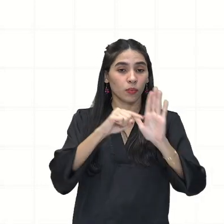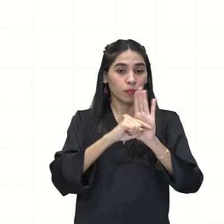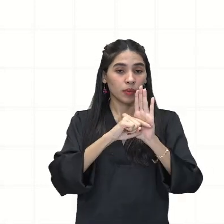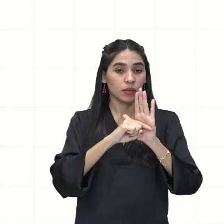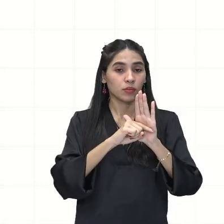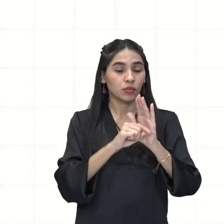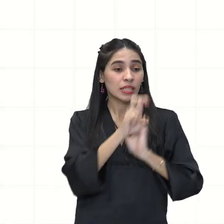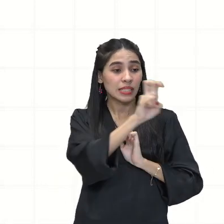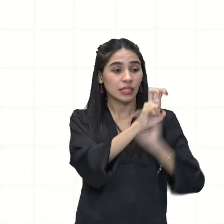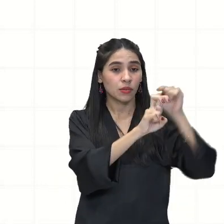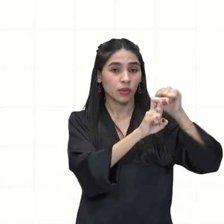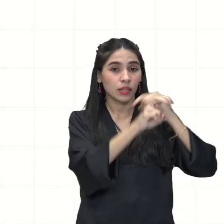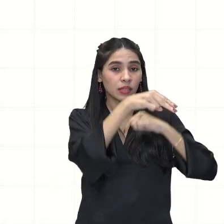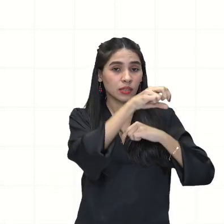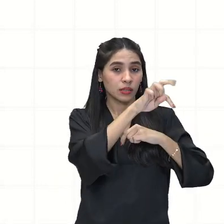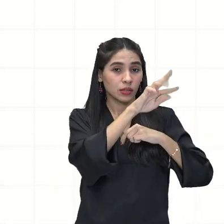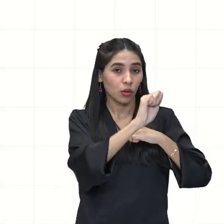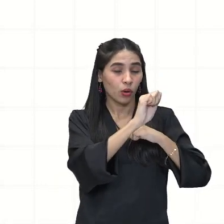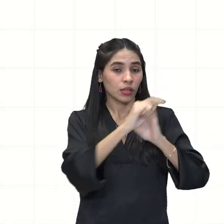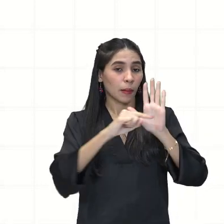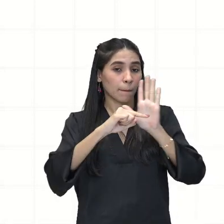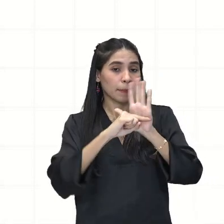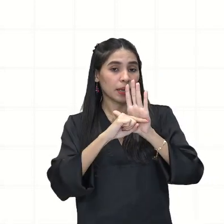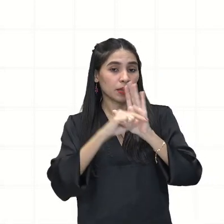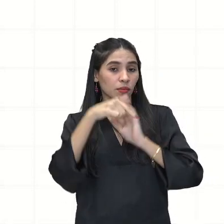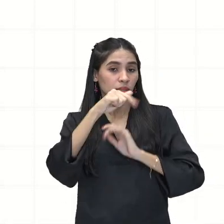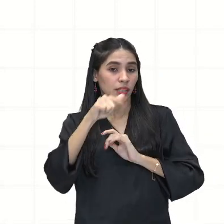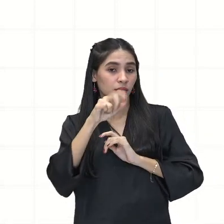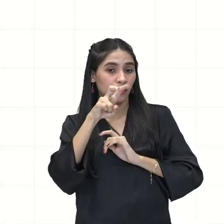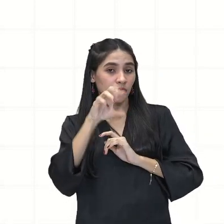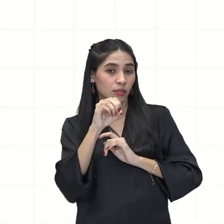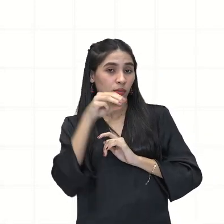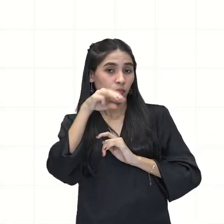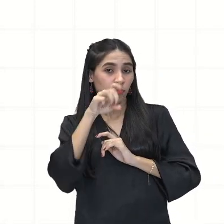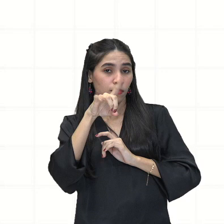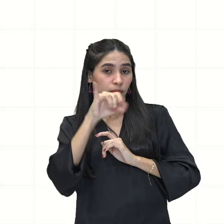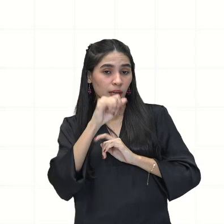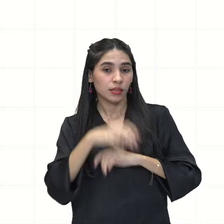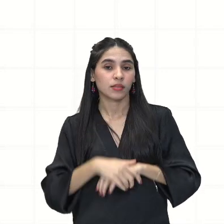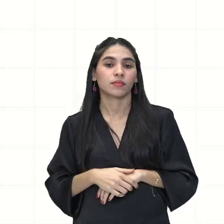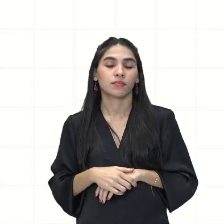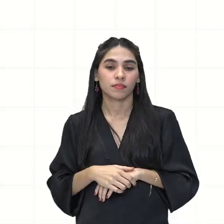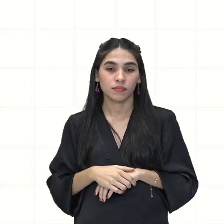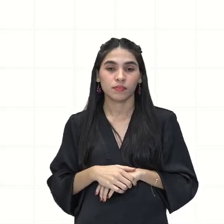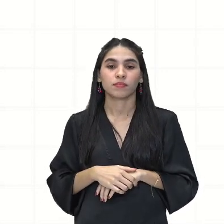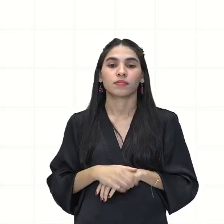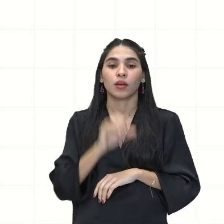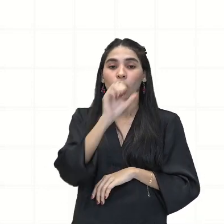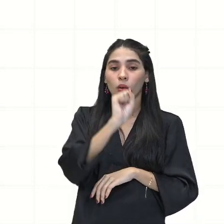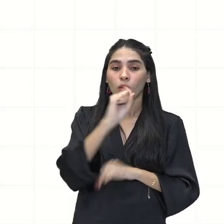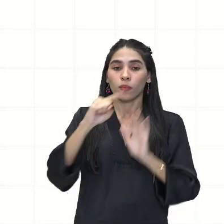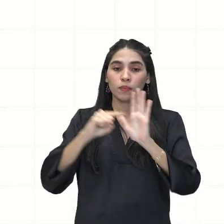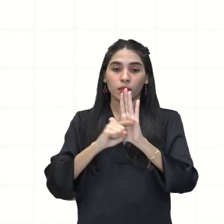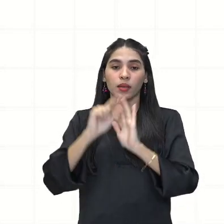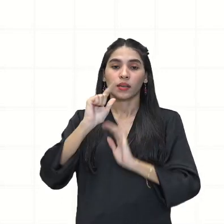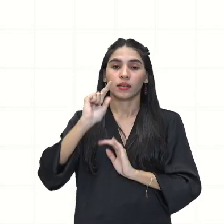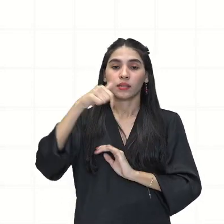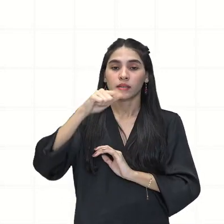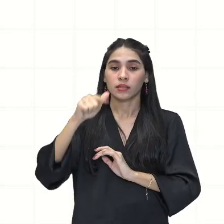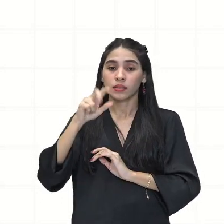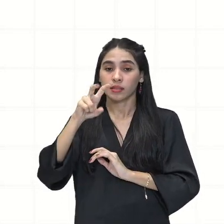ó, elevado ao quadrado. Segunda nota menos a média elevada ao quadrado.